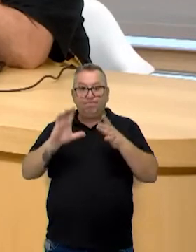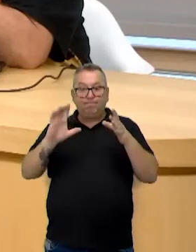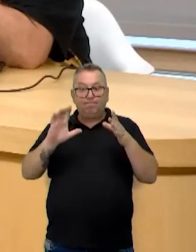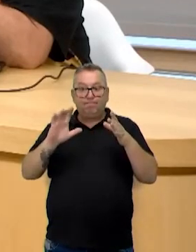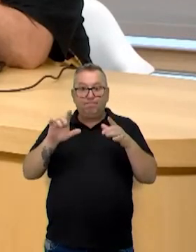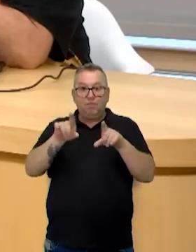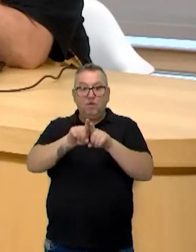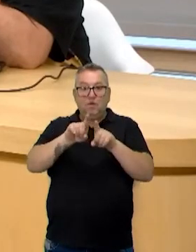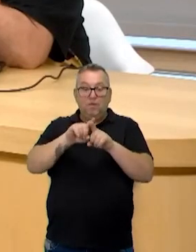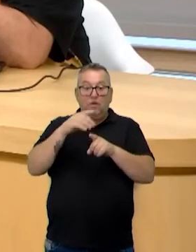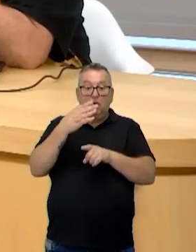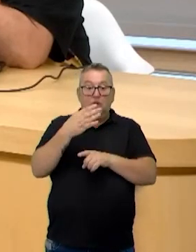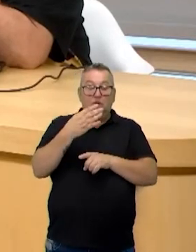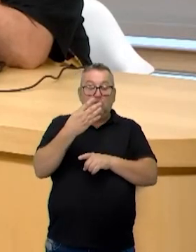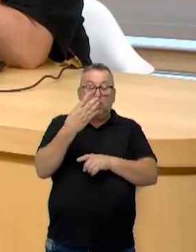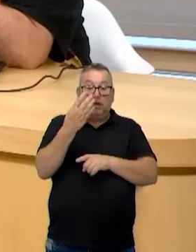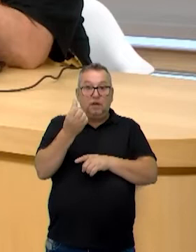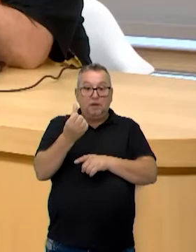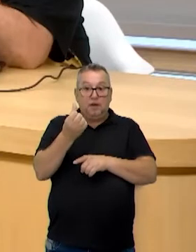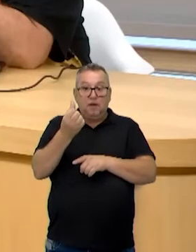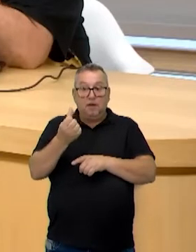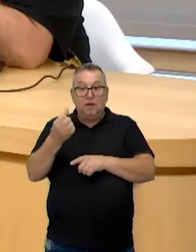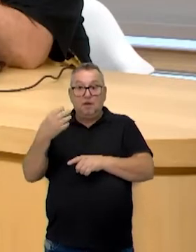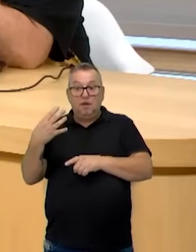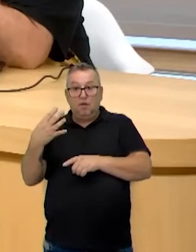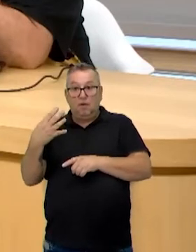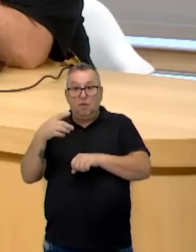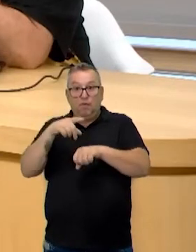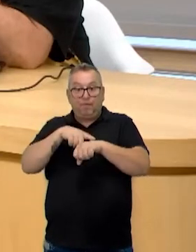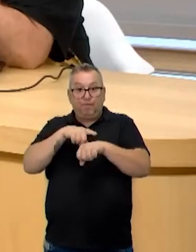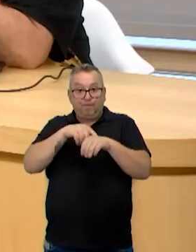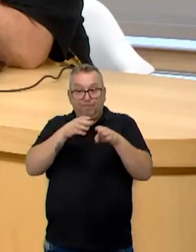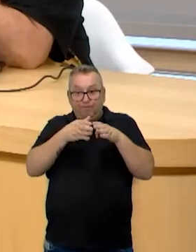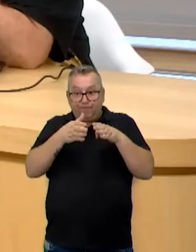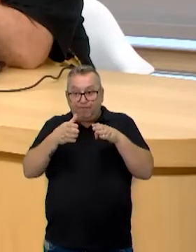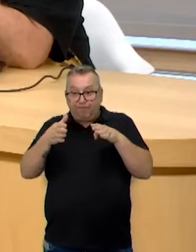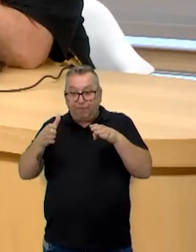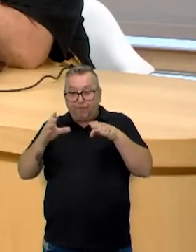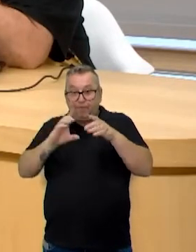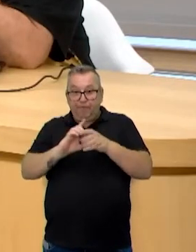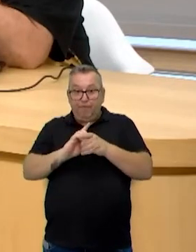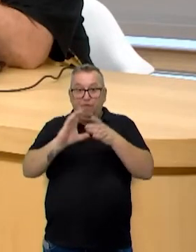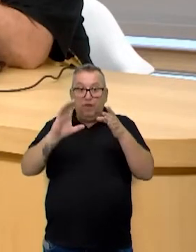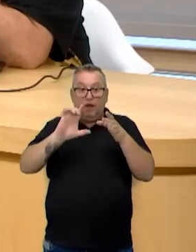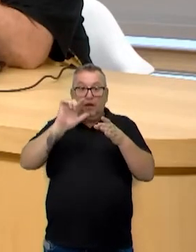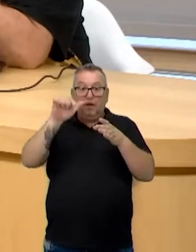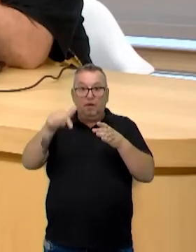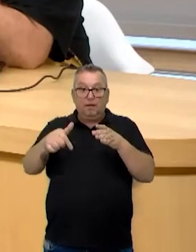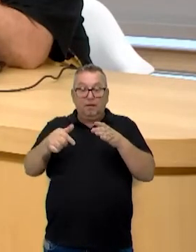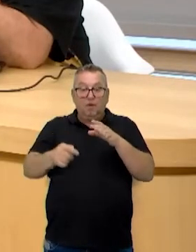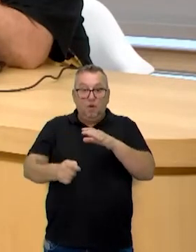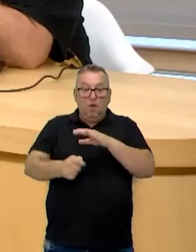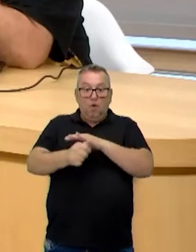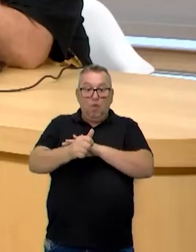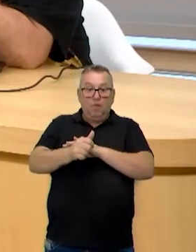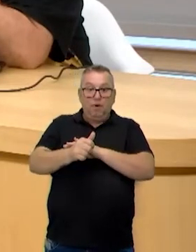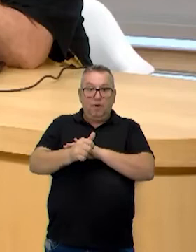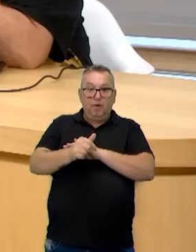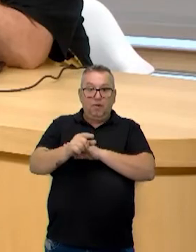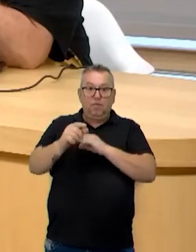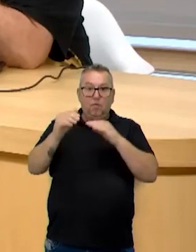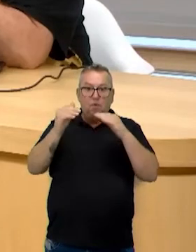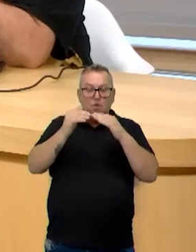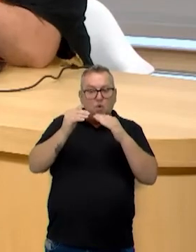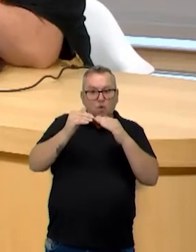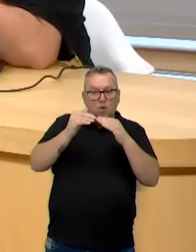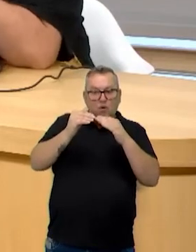tem entre 46 e 64 um breve período de democracia e logo depois vem um golpe. Então, você